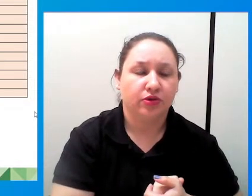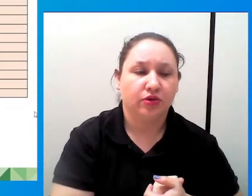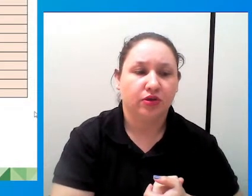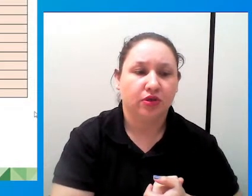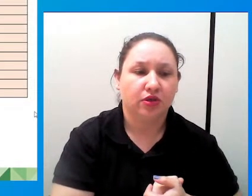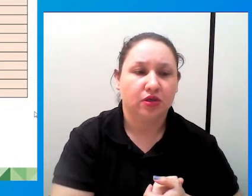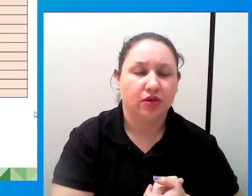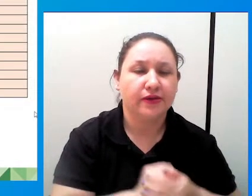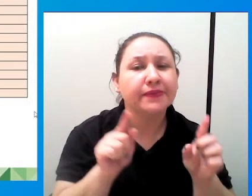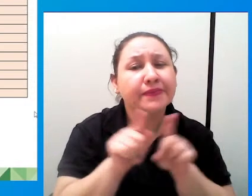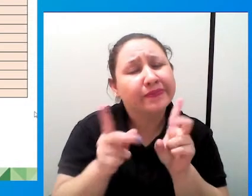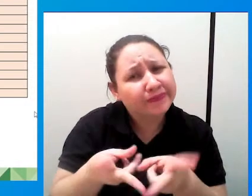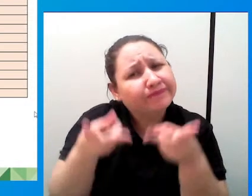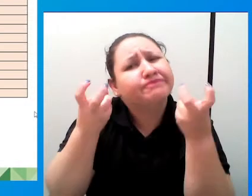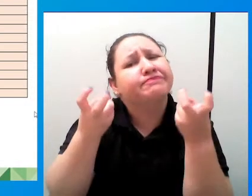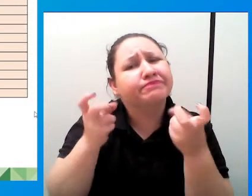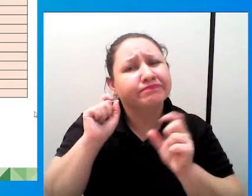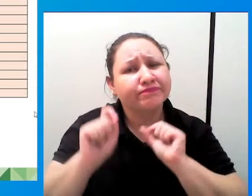uma outra